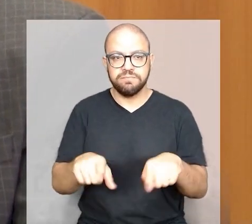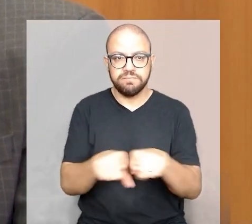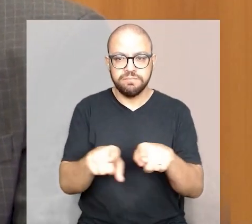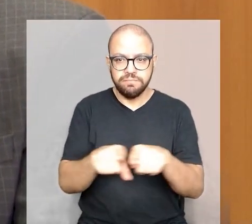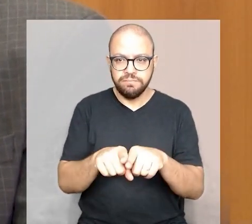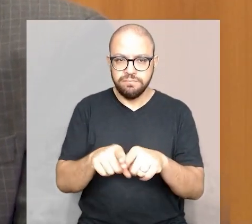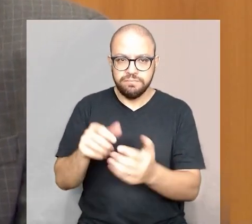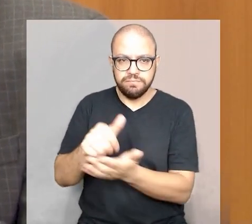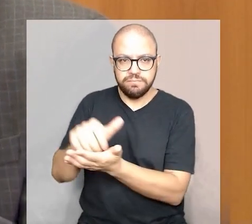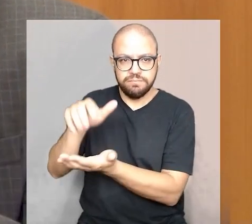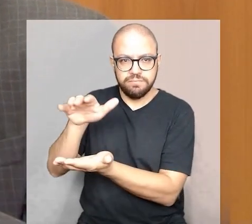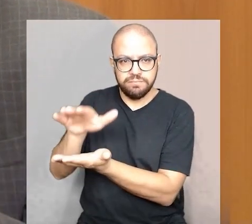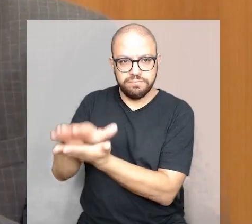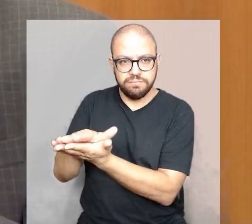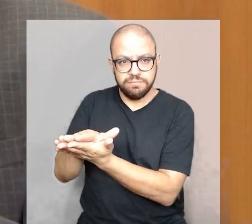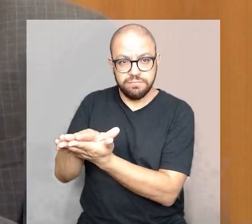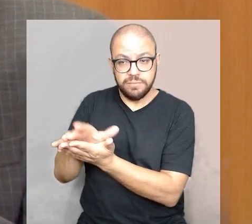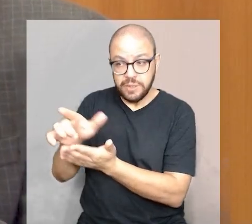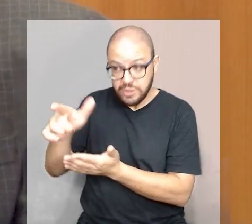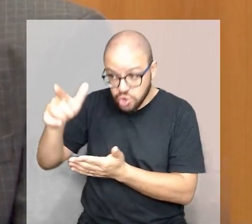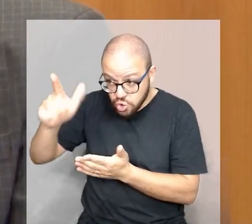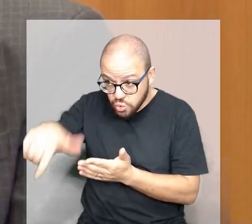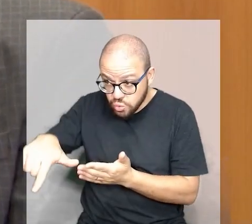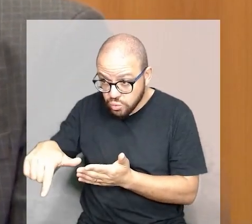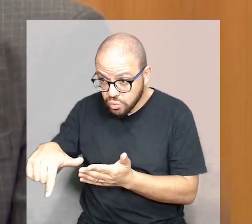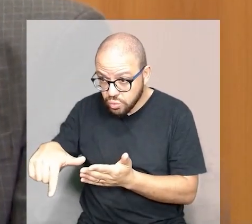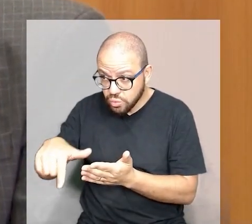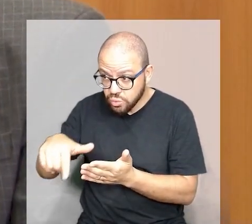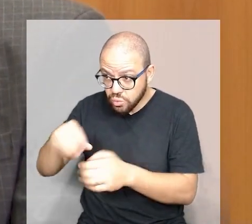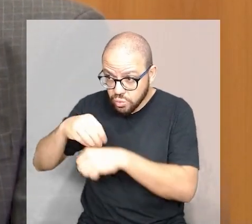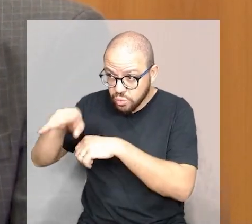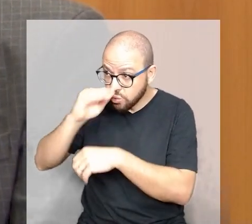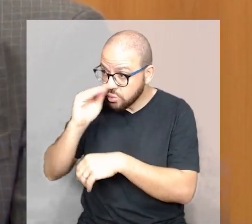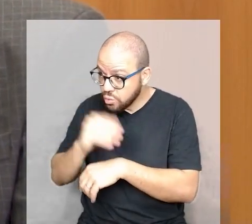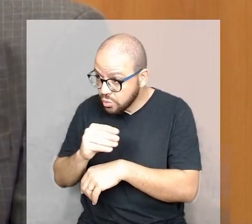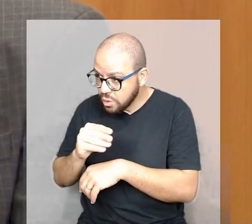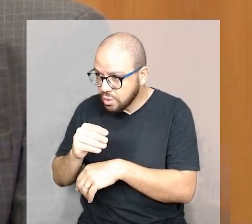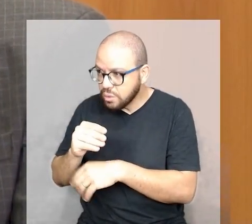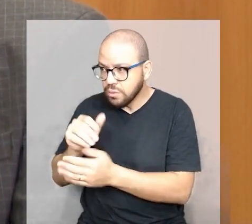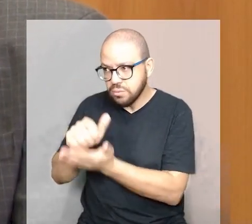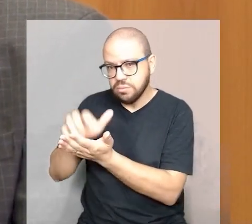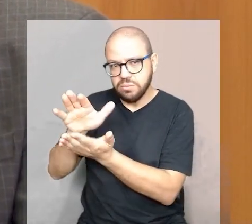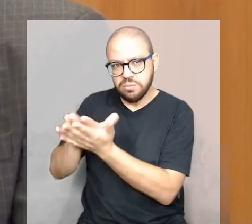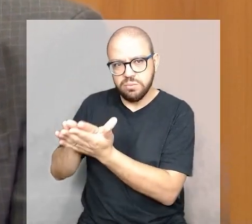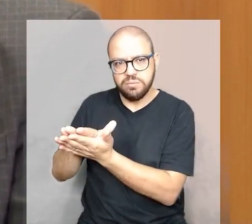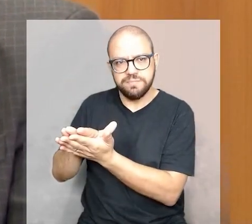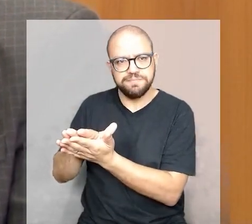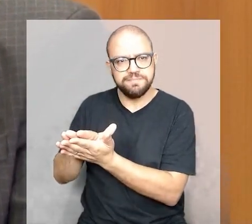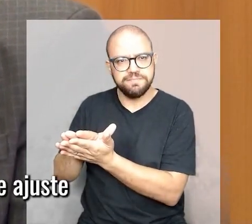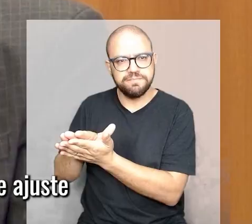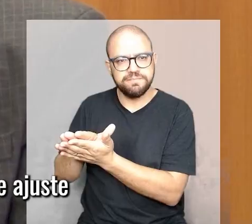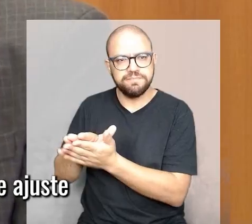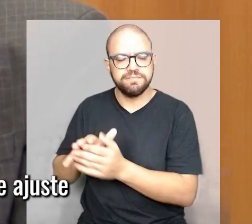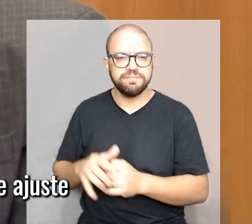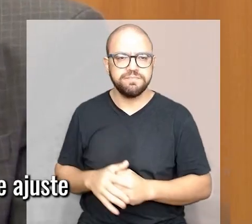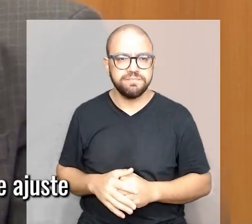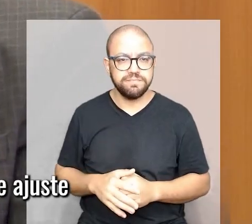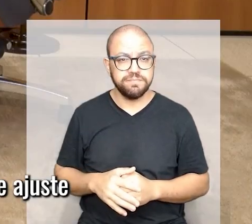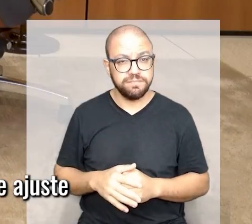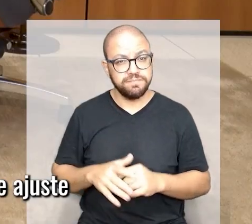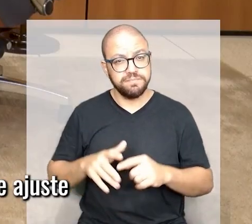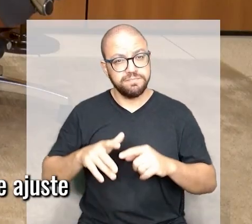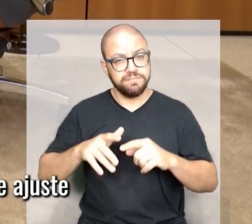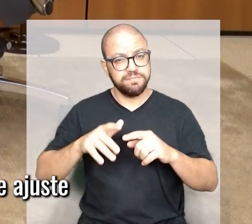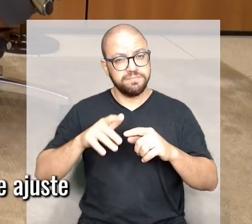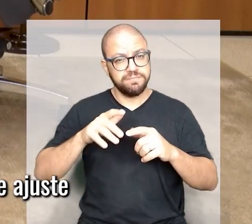muitas das vezes, pelo dano ocorrido, e também uma multa se por acaso ele descumprir. Então, é isso o termo de